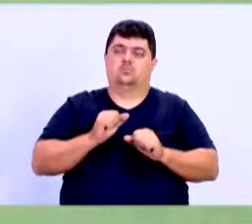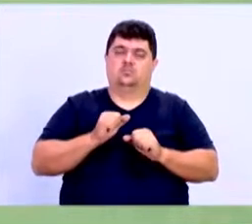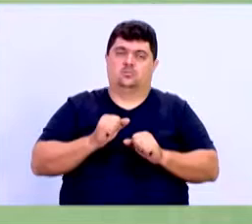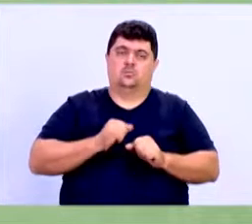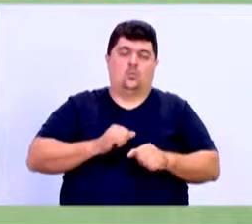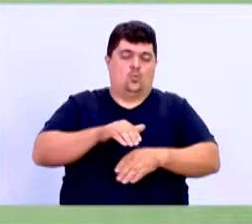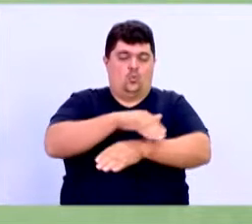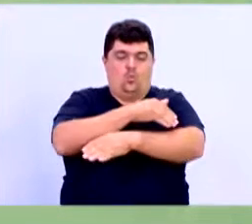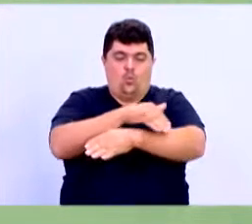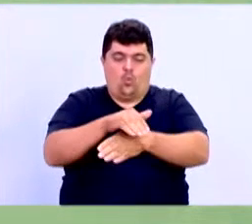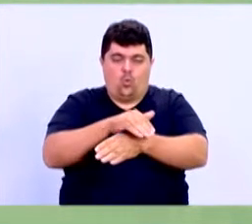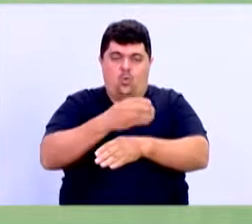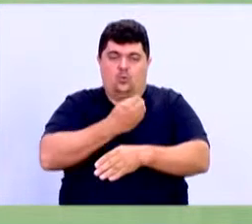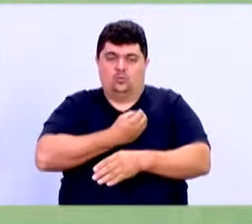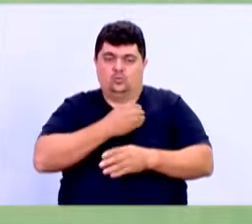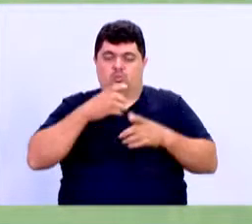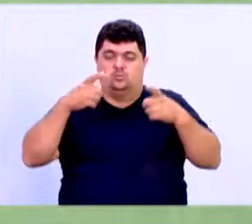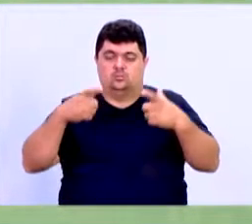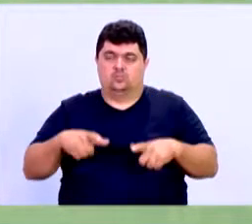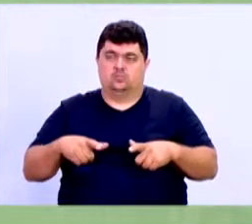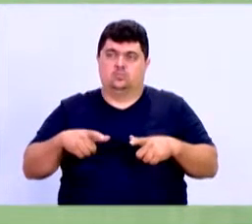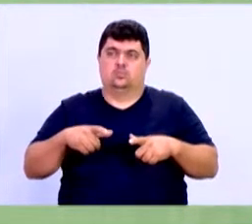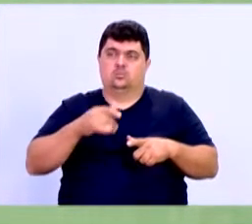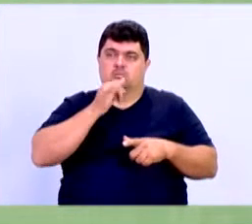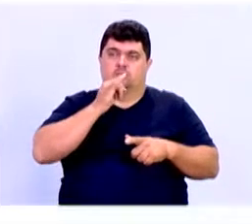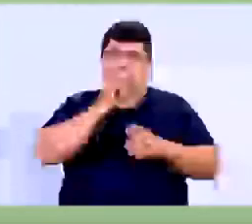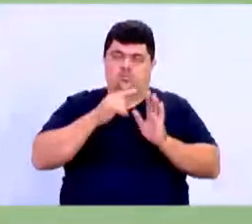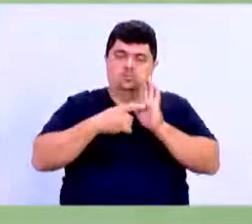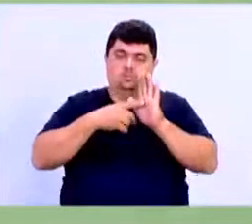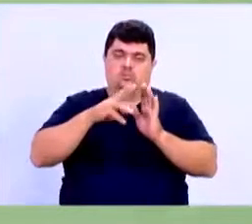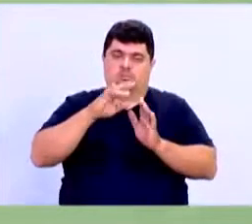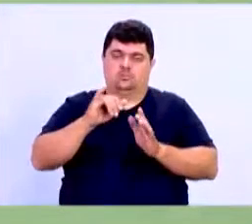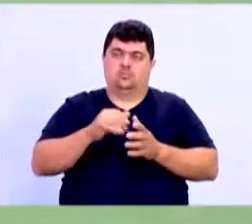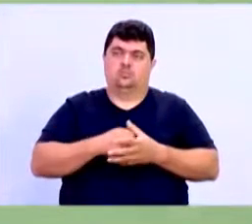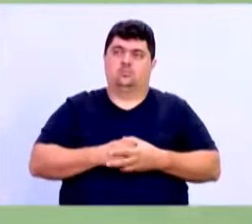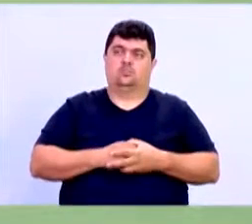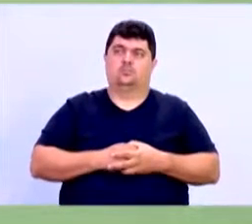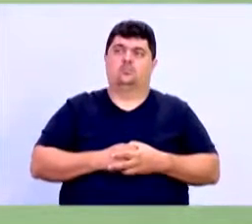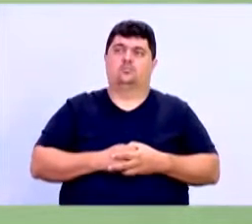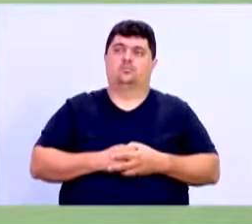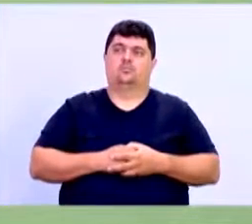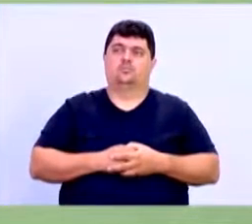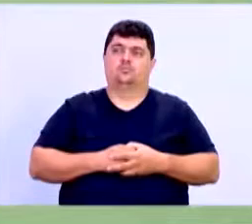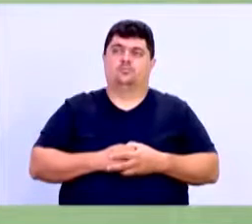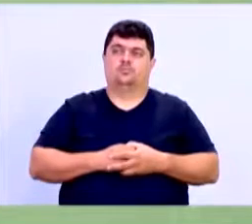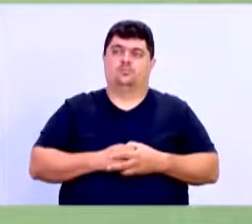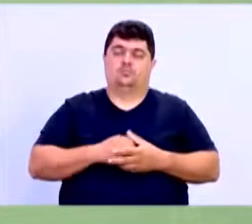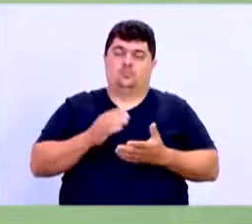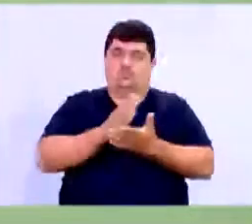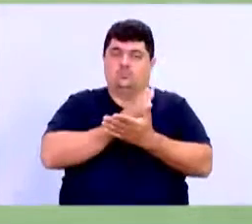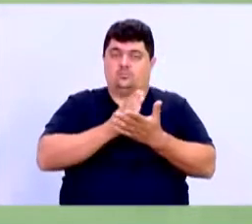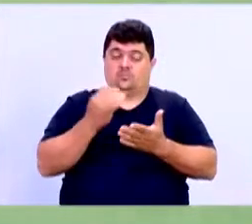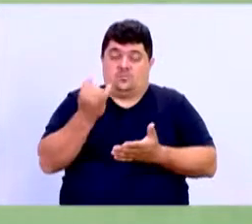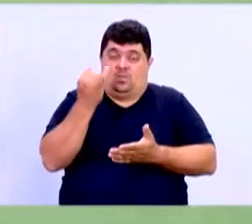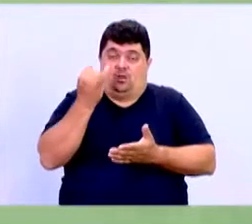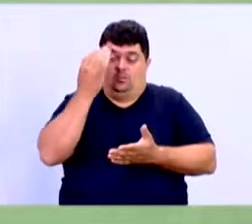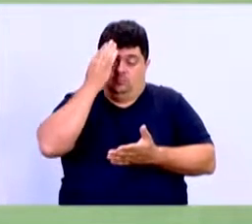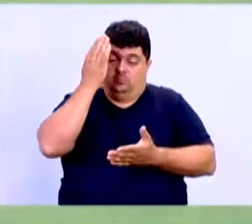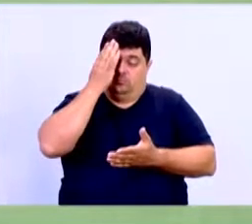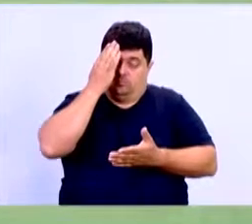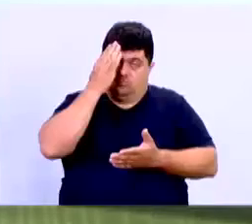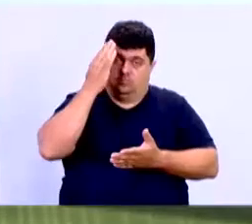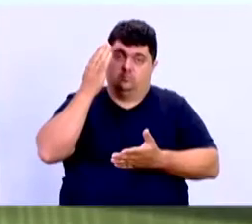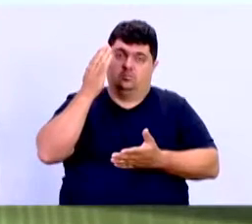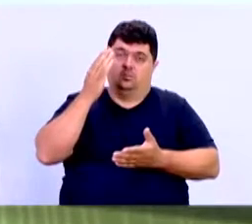o único atributo que define a característica da entidade como um todo. Nome e peso. Acabou. Compostos. Para definir